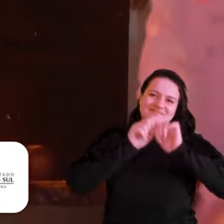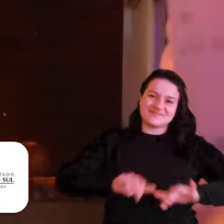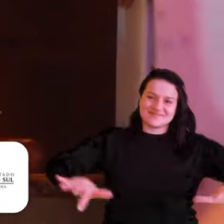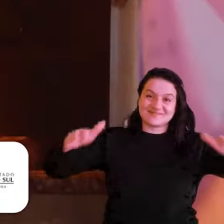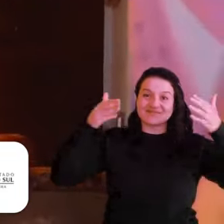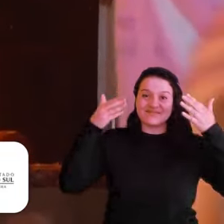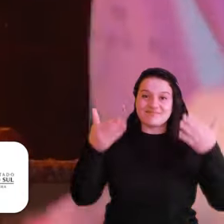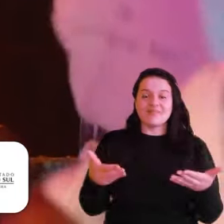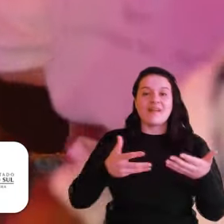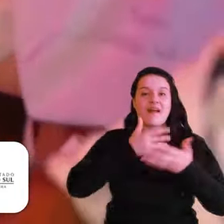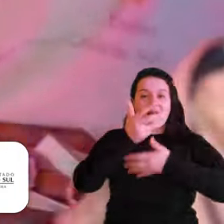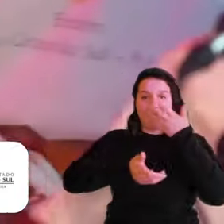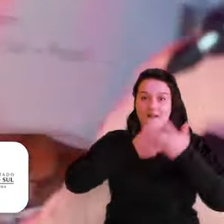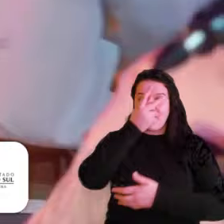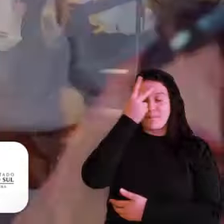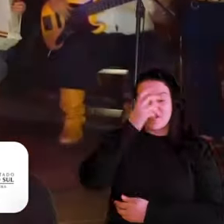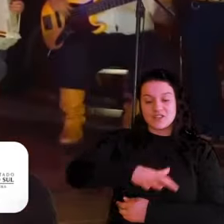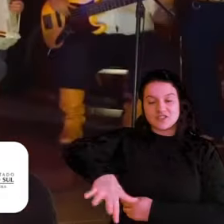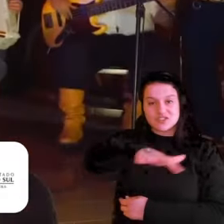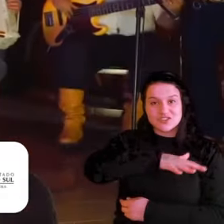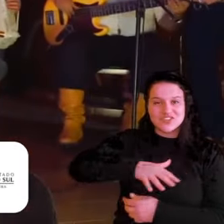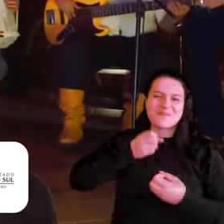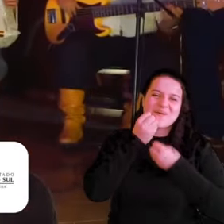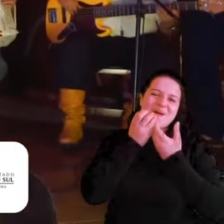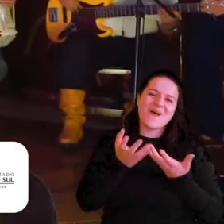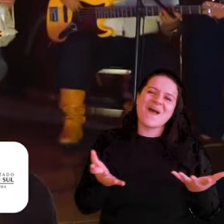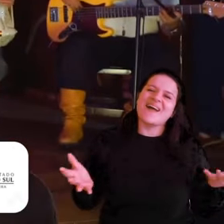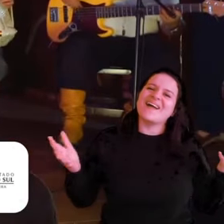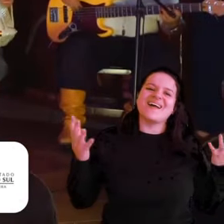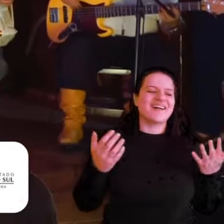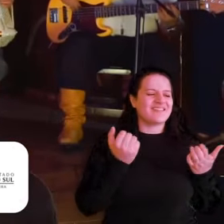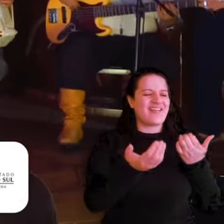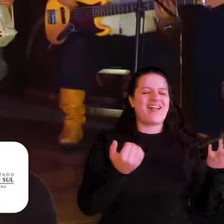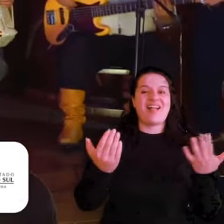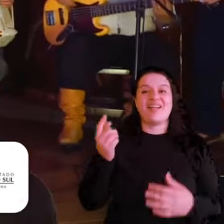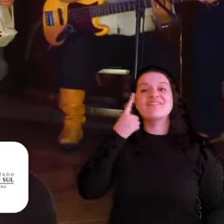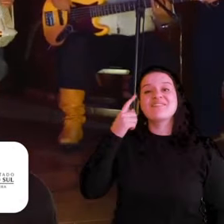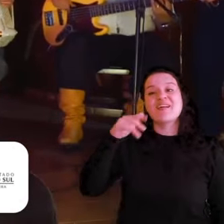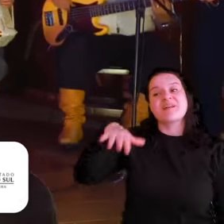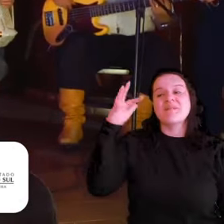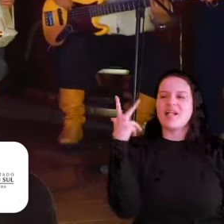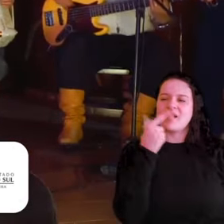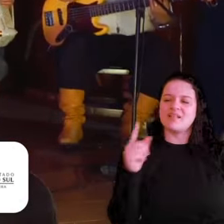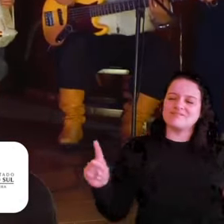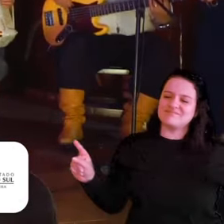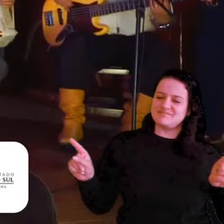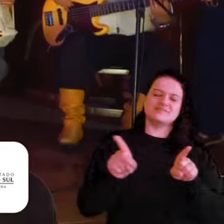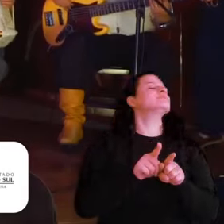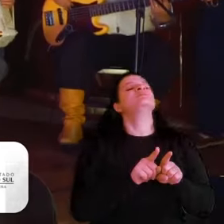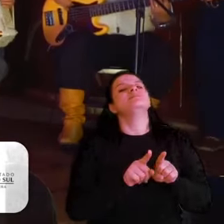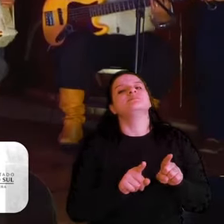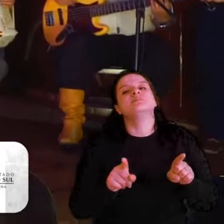semeando bondade. Cantamos pra tanta gente, sempre semeando bondade. Aí, gurizada, mais vídeo chegando,